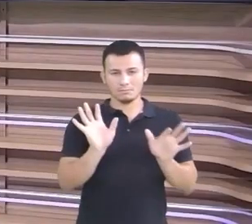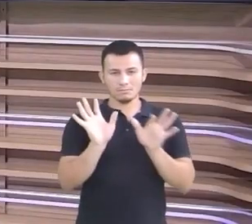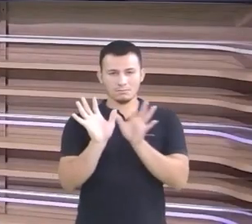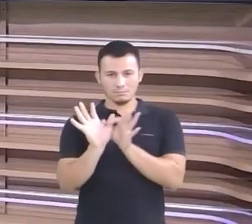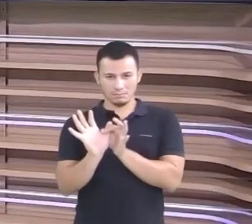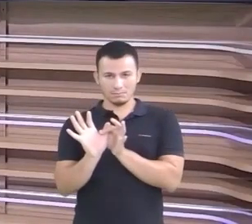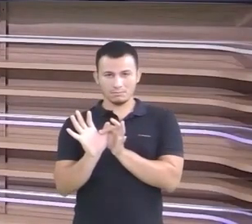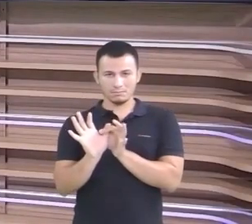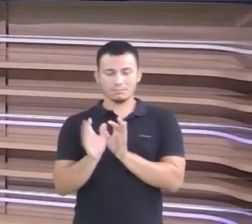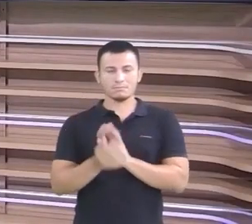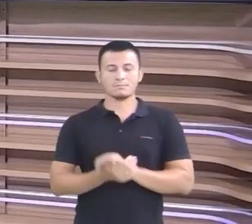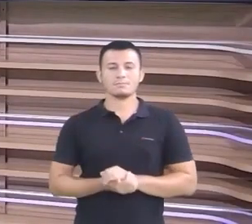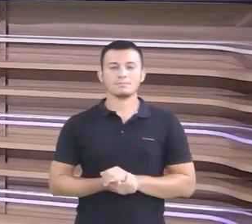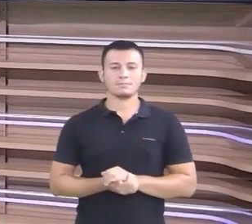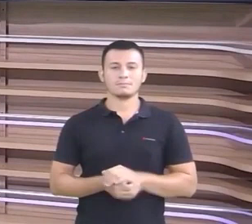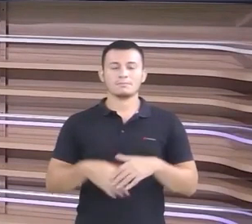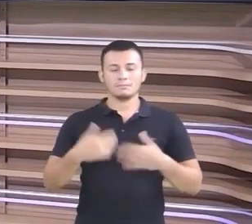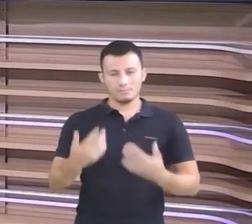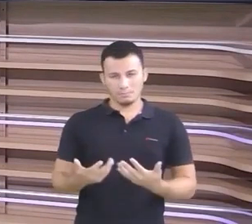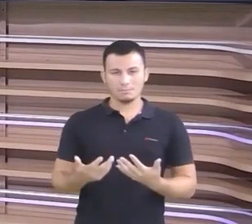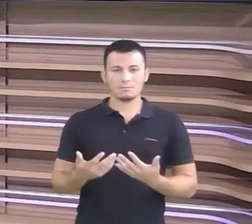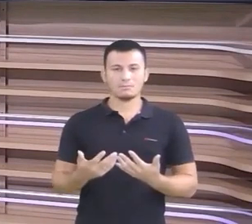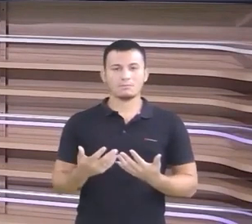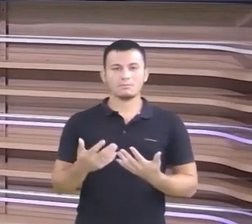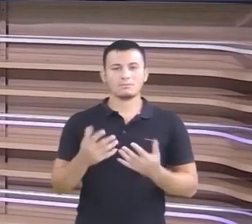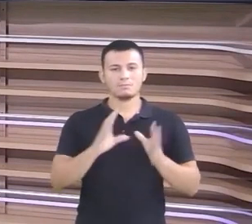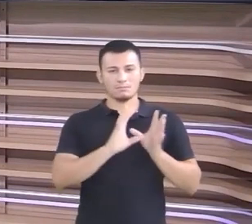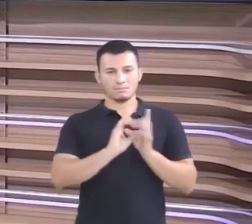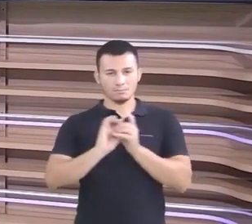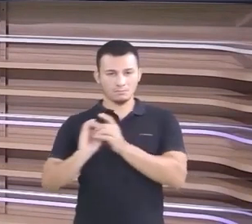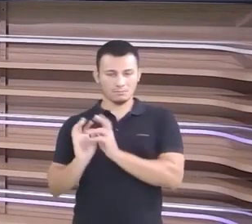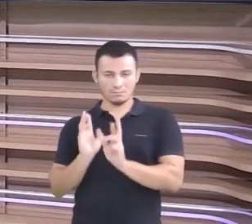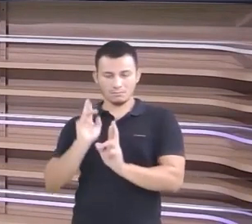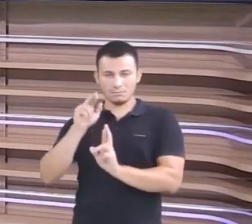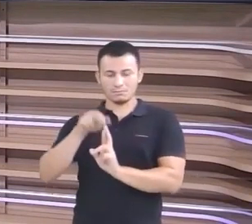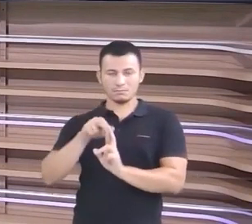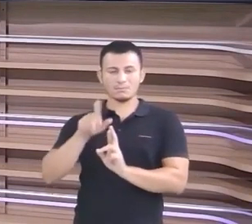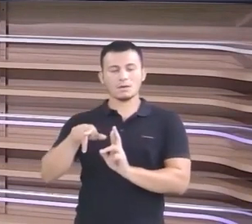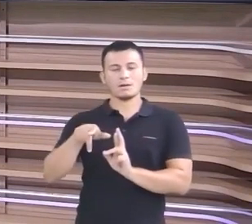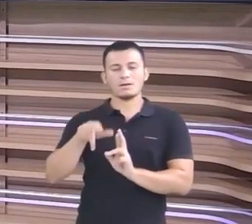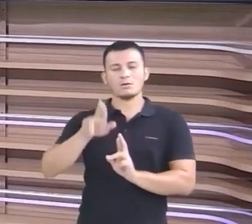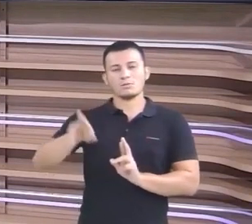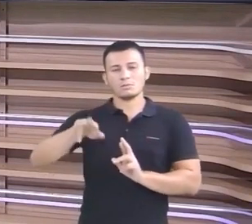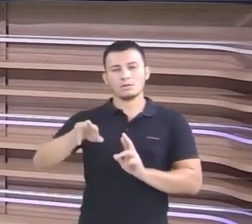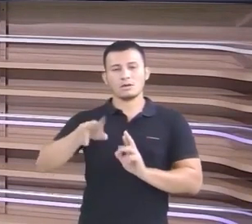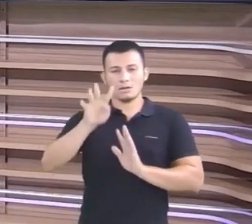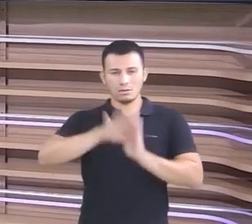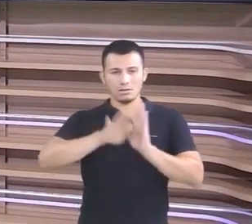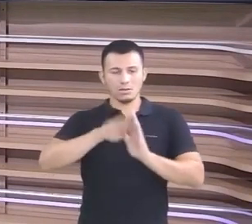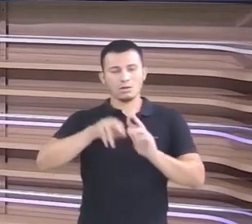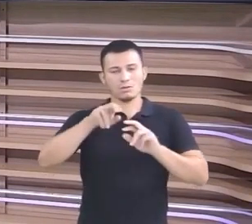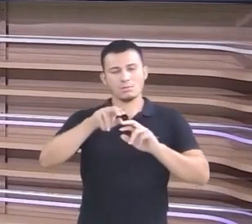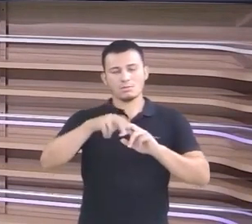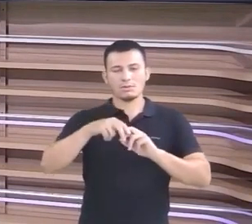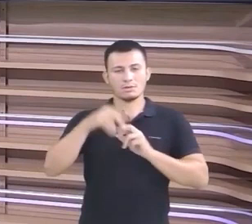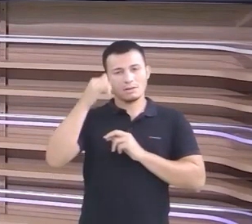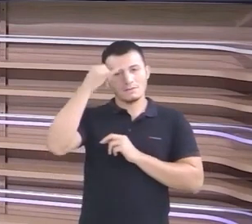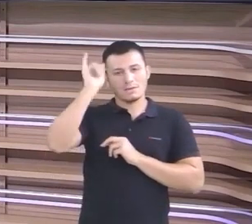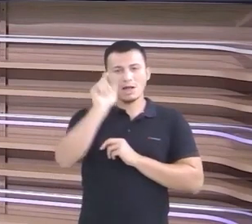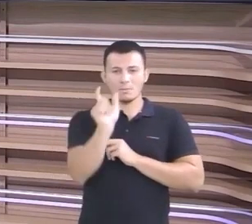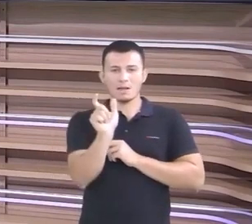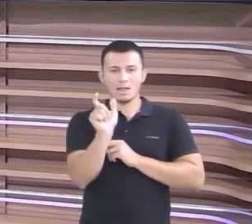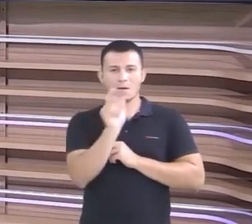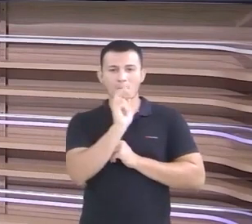vimos na aula de hoje, a coesão referencial ela vai ser usada para você ficar evitando repetições de termos e a